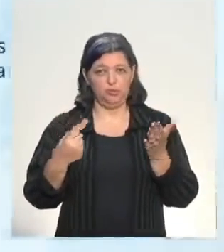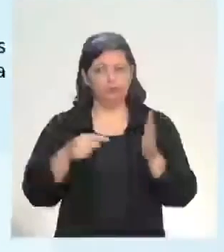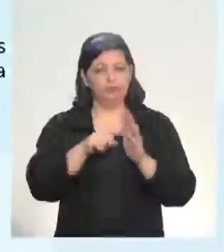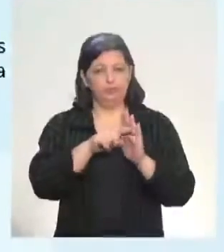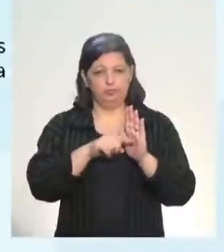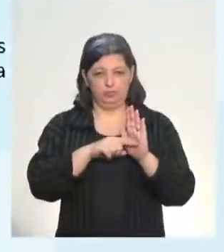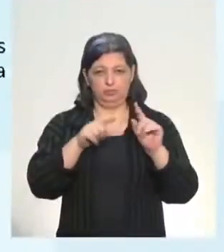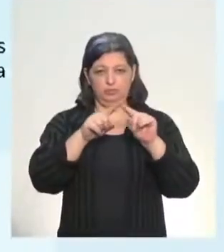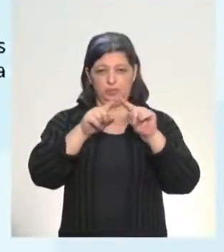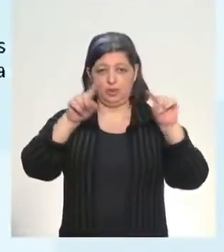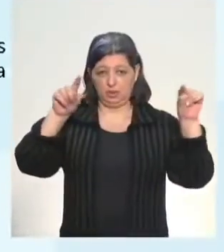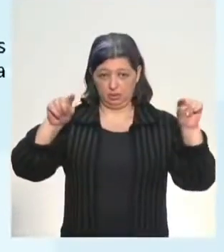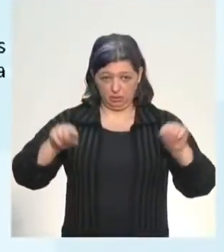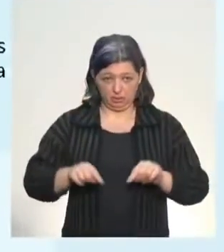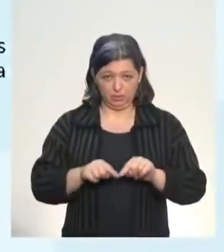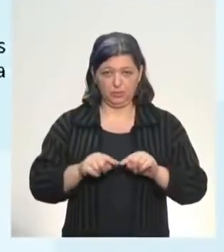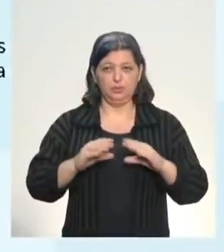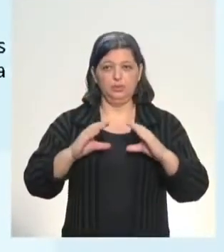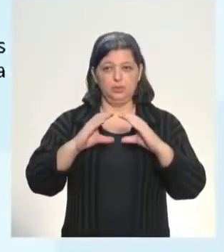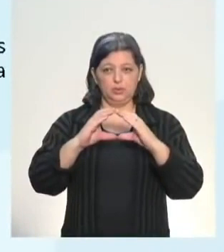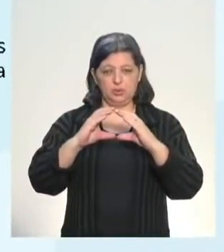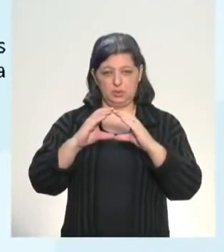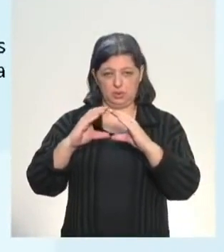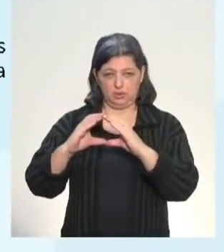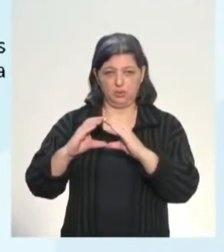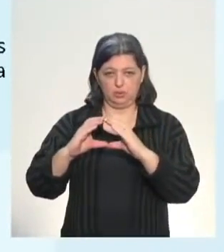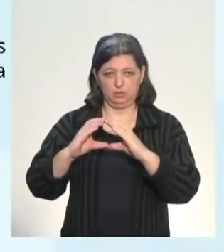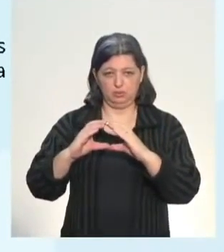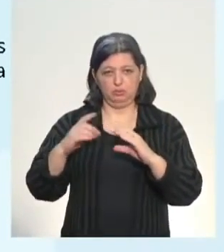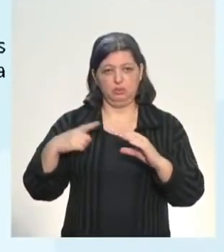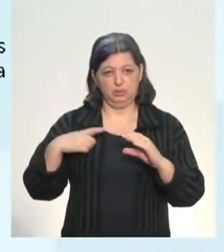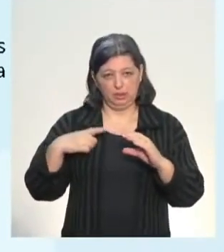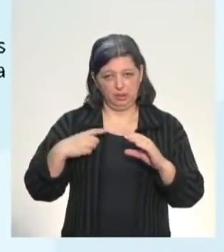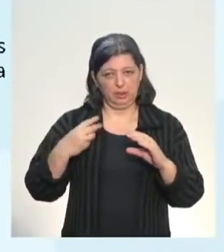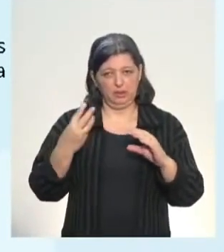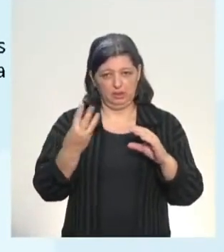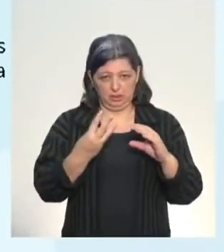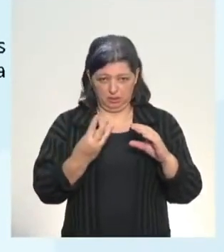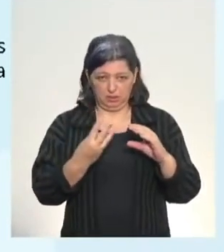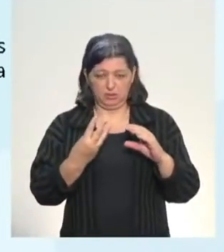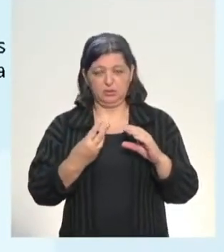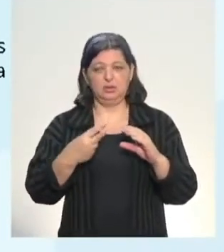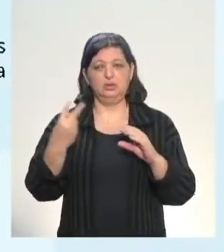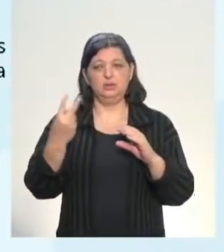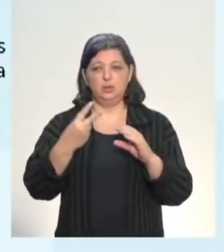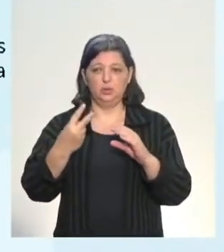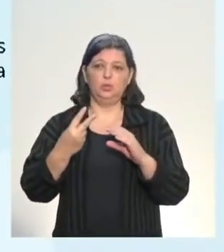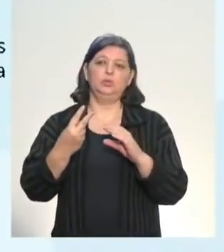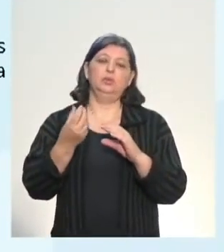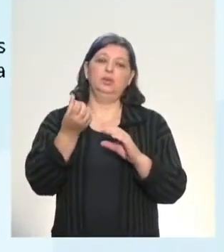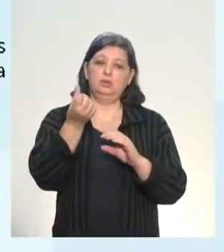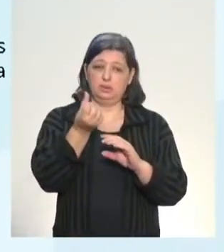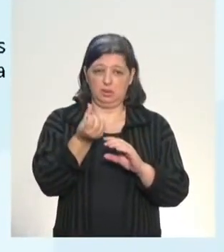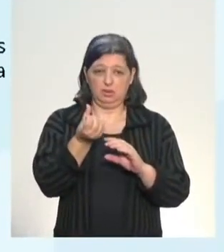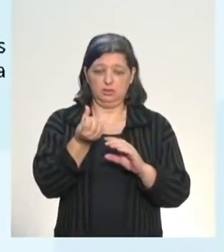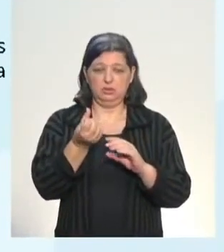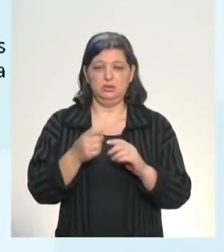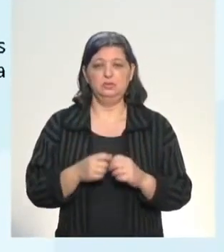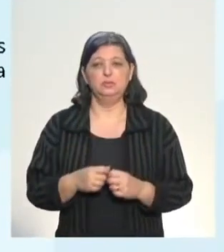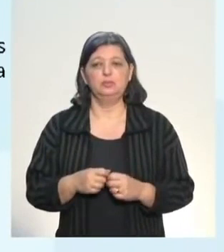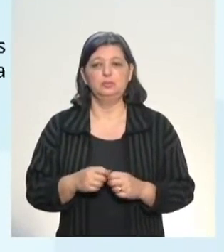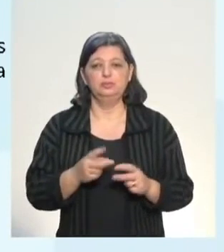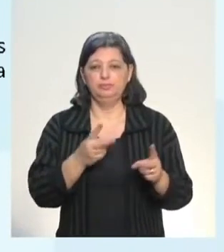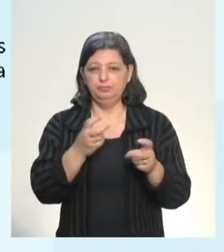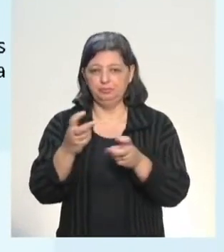e os círculos. Bom, eu tenho 3. Na segunda figura eu tenho 6, tá? Então o que você vai perceber? Né?